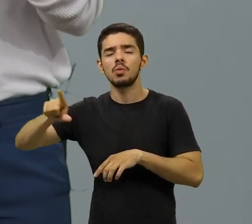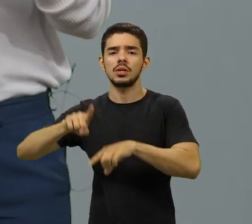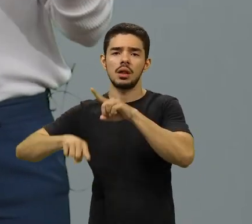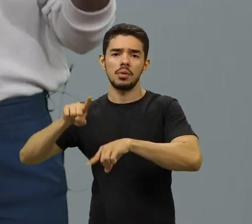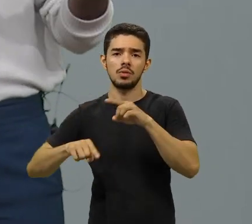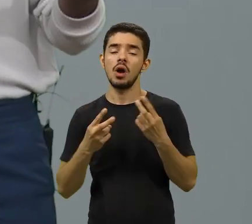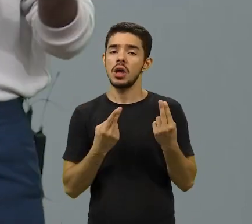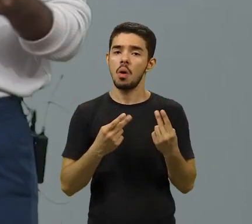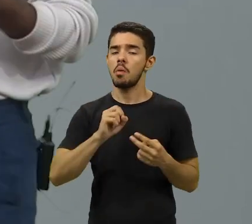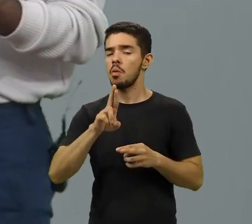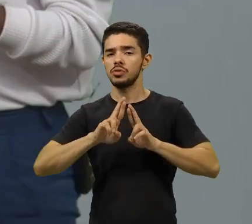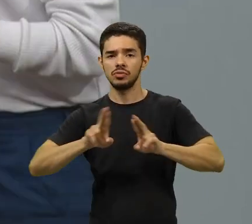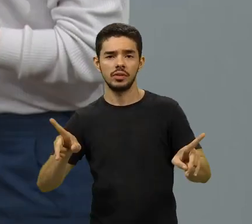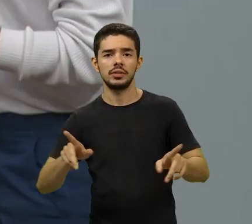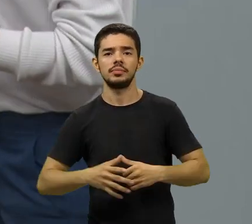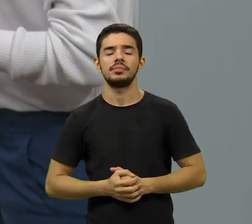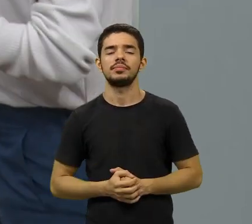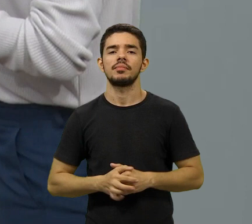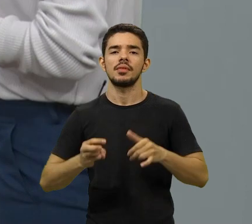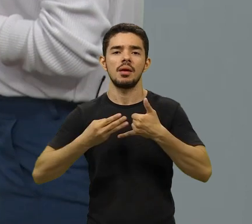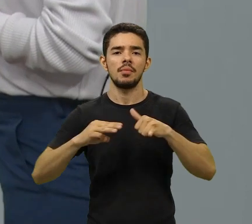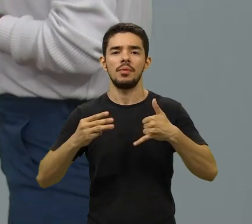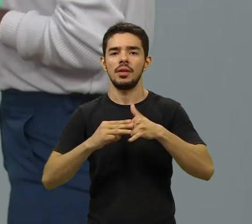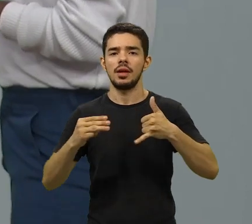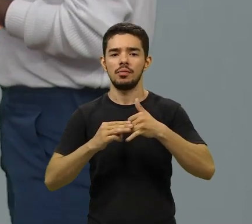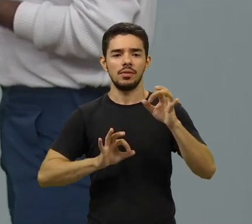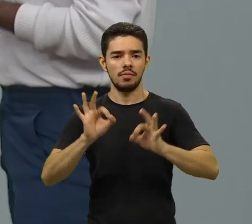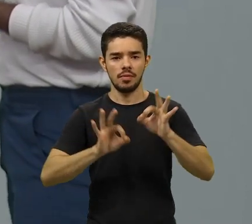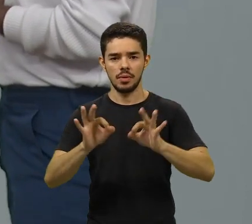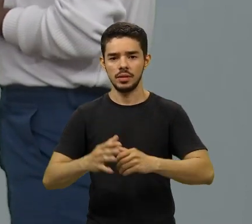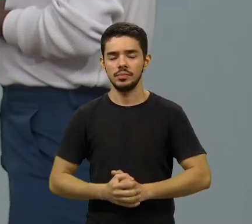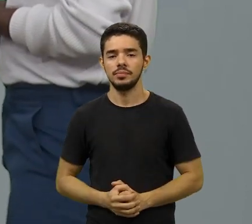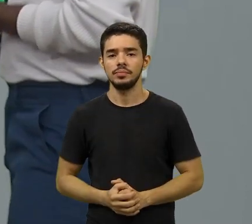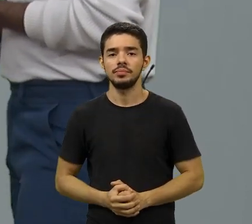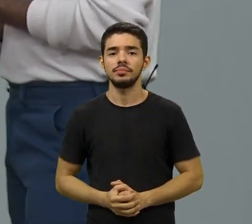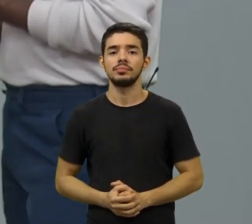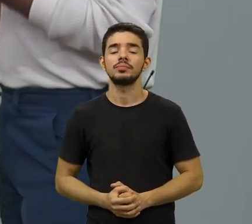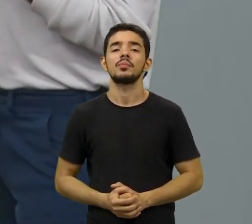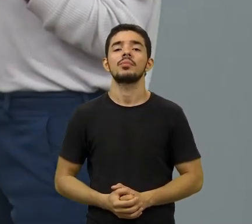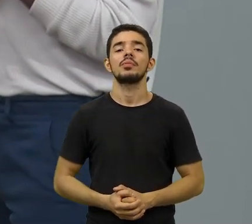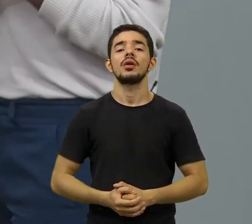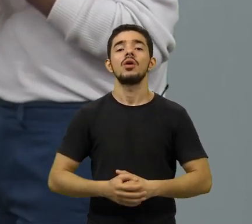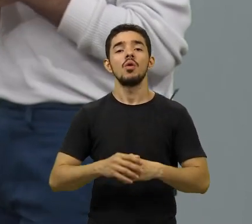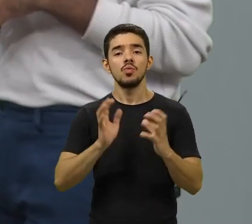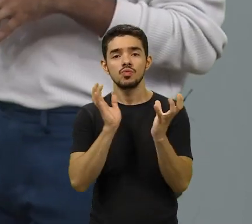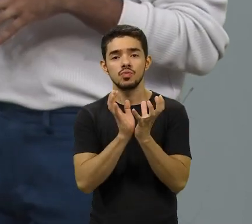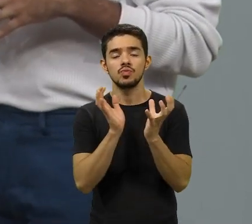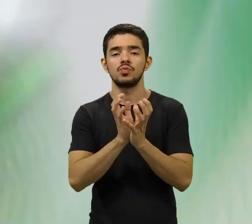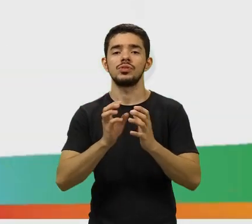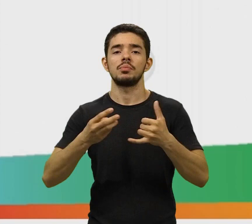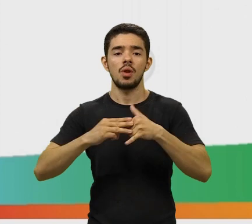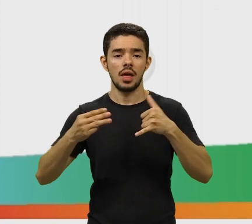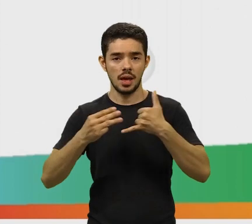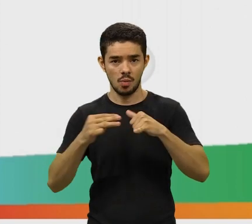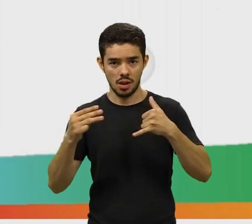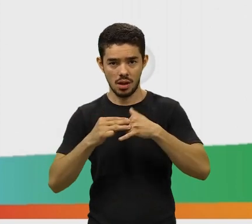sendo ele igual ou distinto. É assim que as moléculas são formadas. Mas o conjunto de moléculas